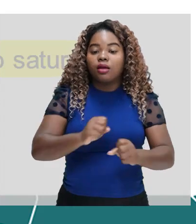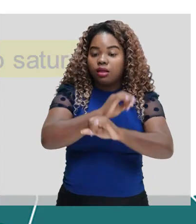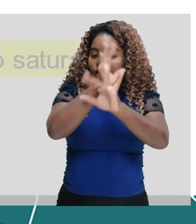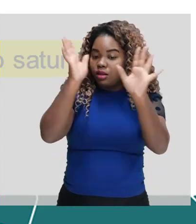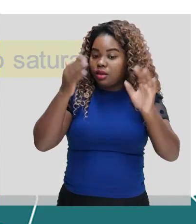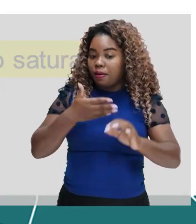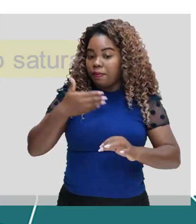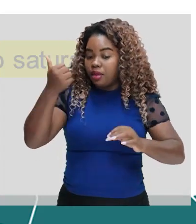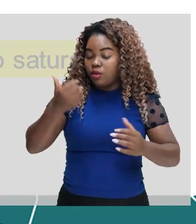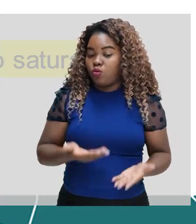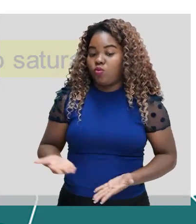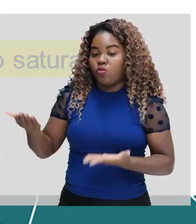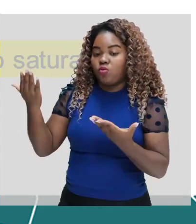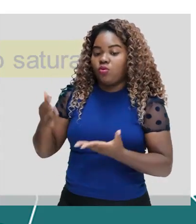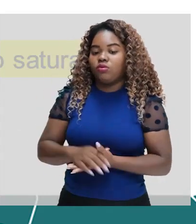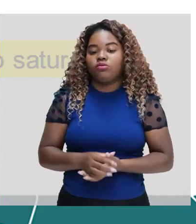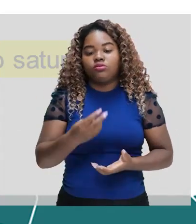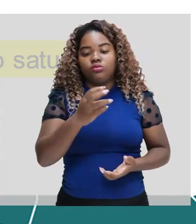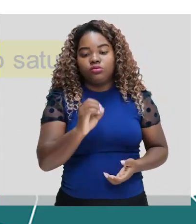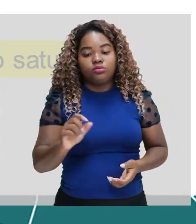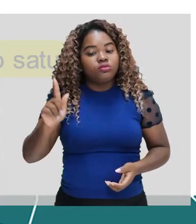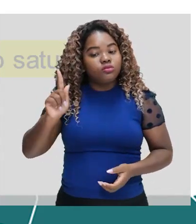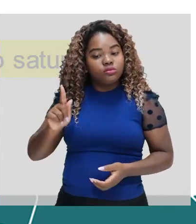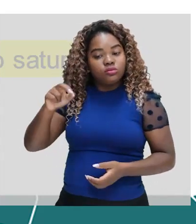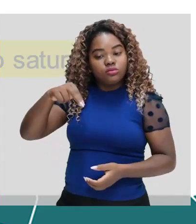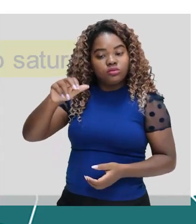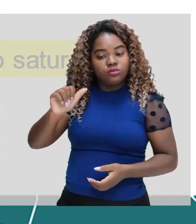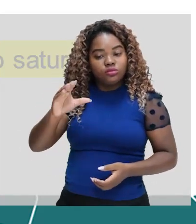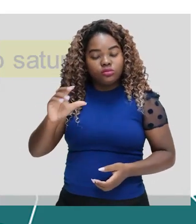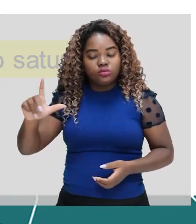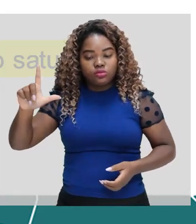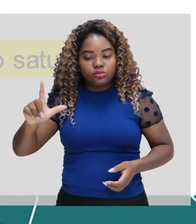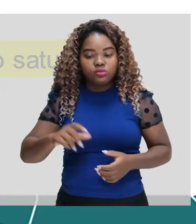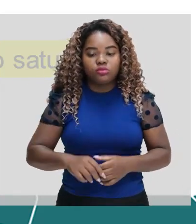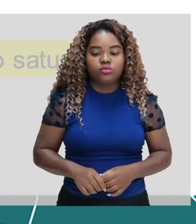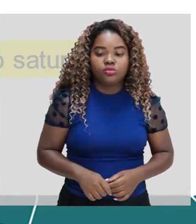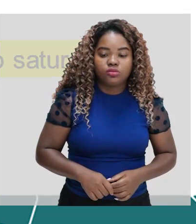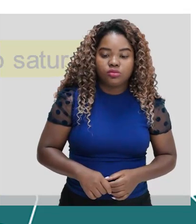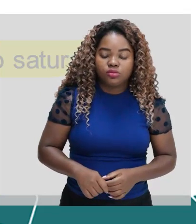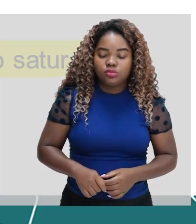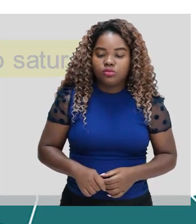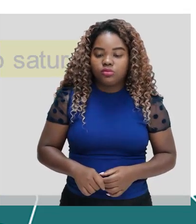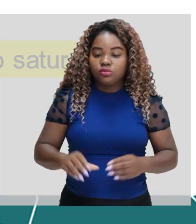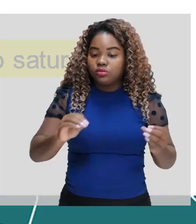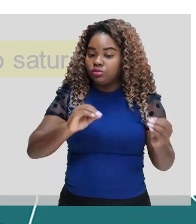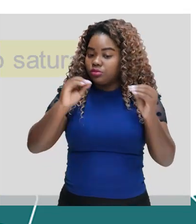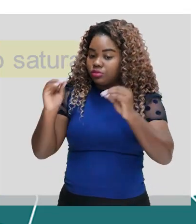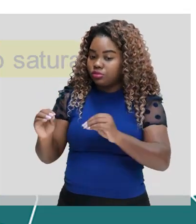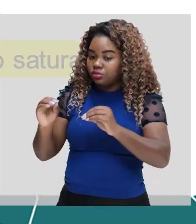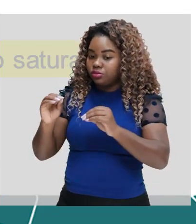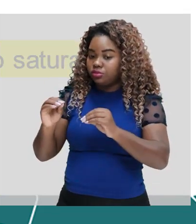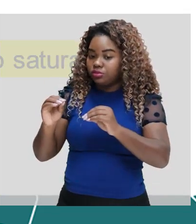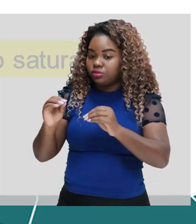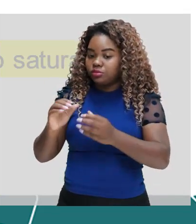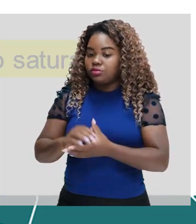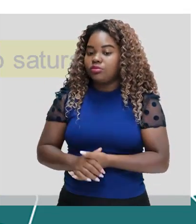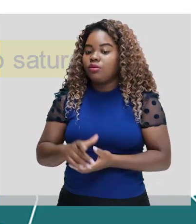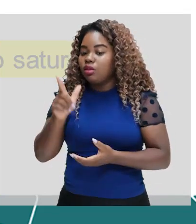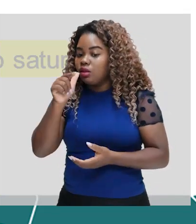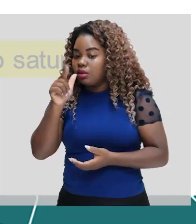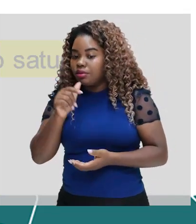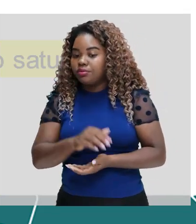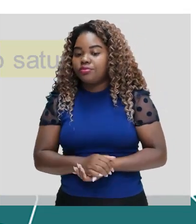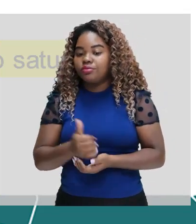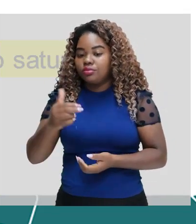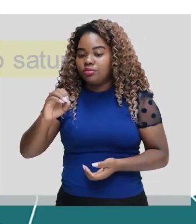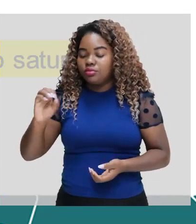só. 30 gramas do cloreto de sódio, vamos colocar em 100 ml de água,